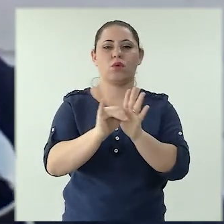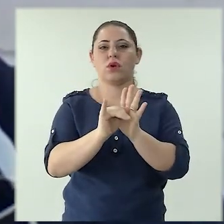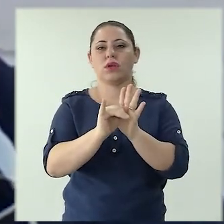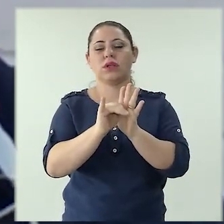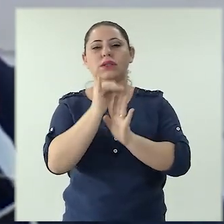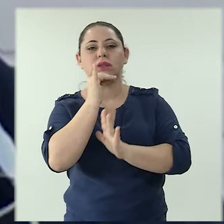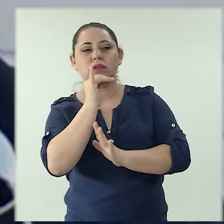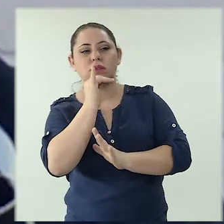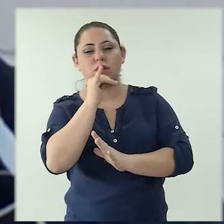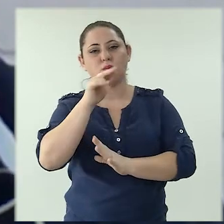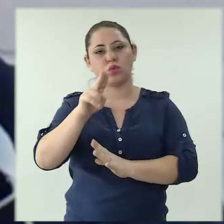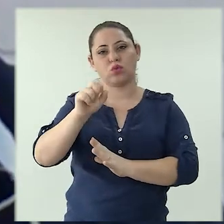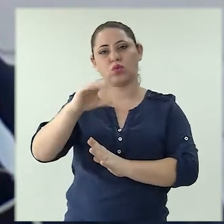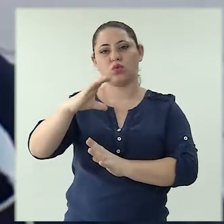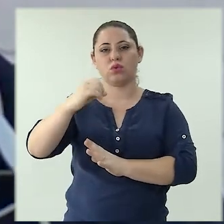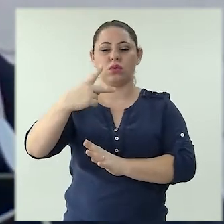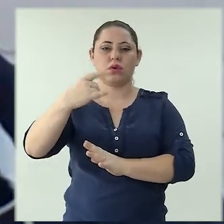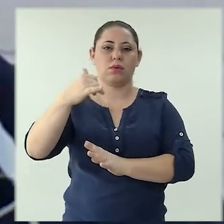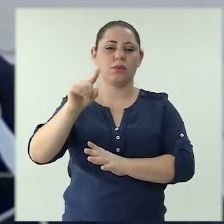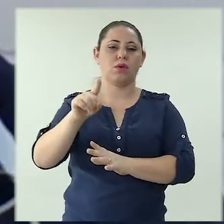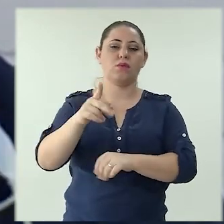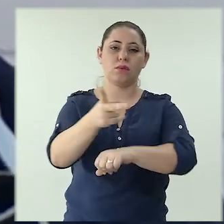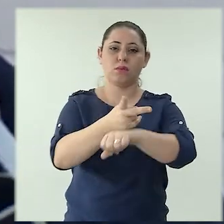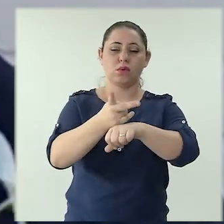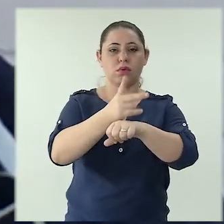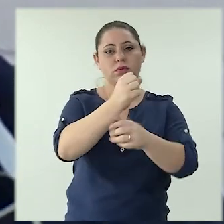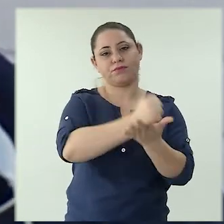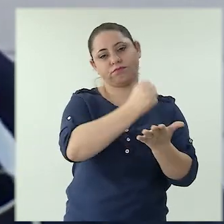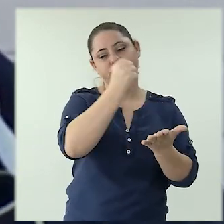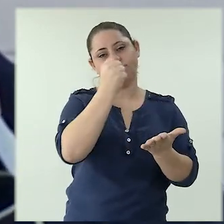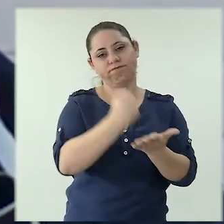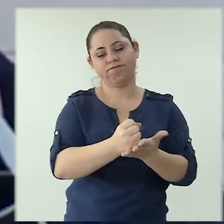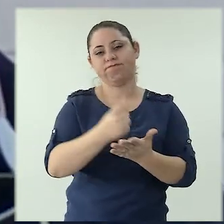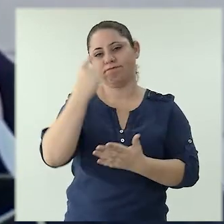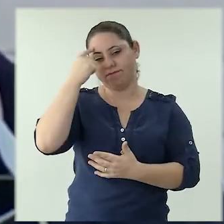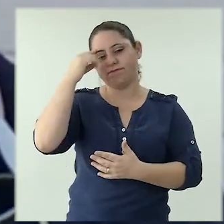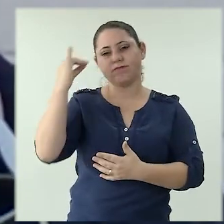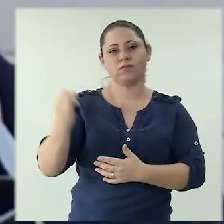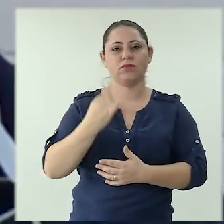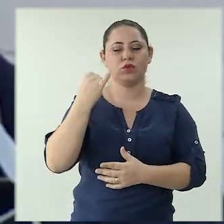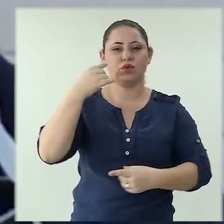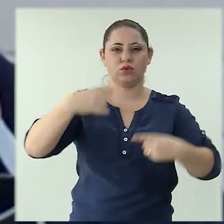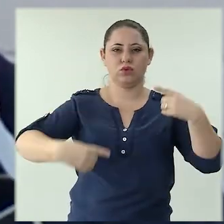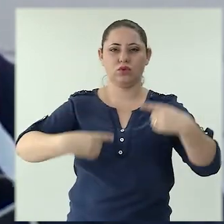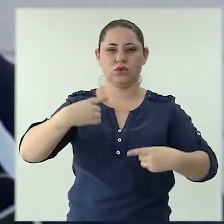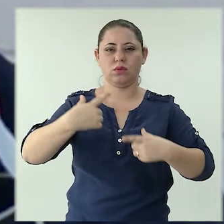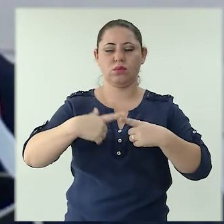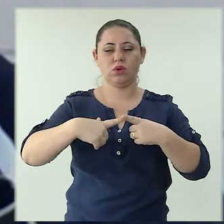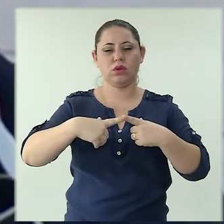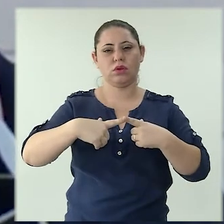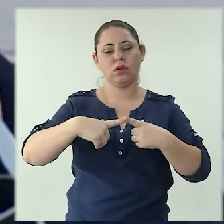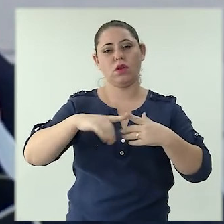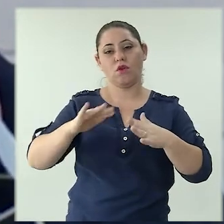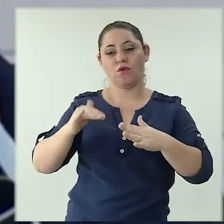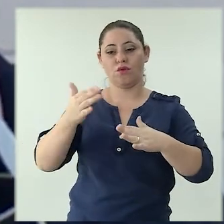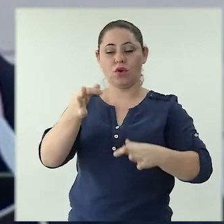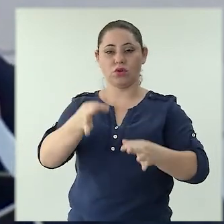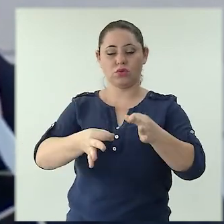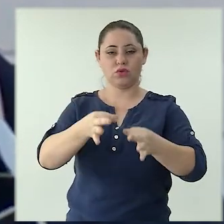aí do uso capião extrajudicial, em que você vai buscar o cartório. E eu acho importante a discussão do uso